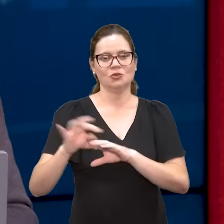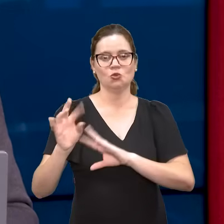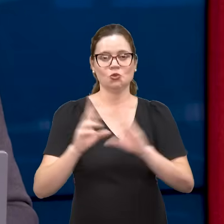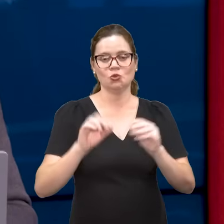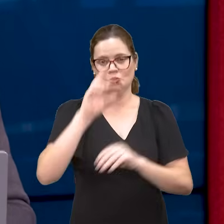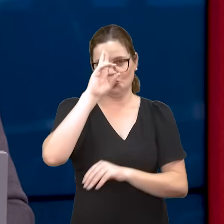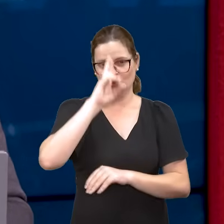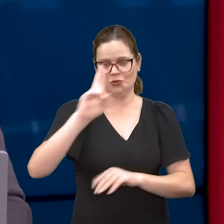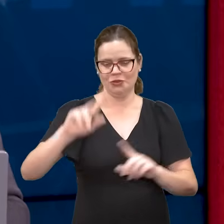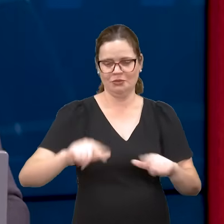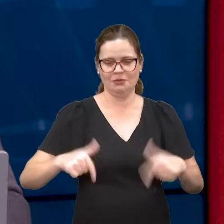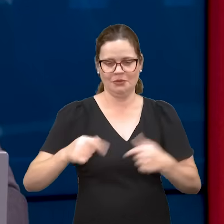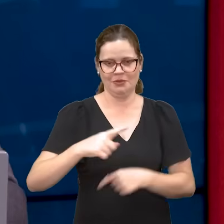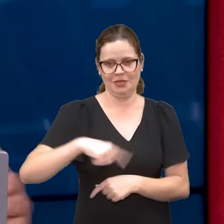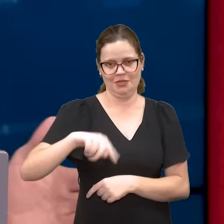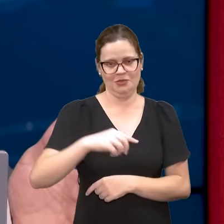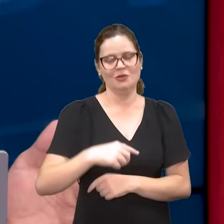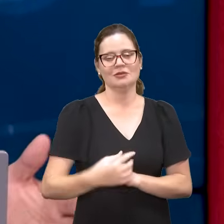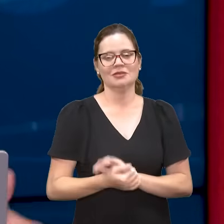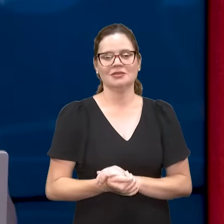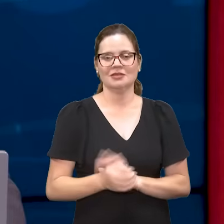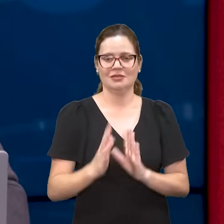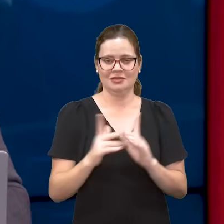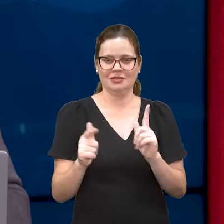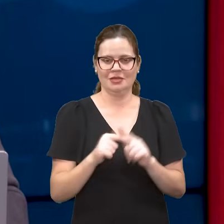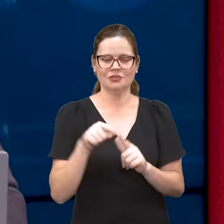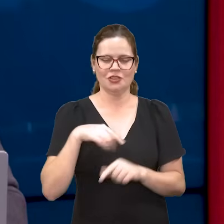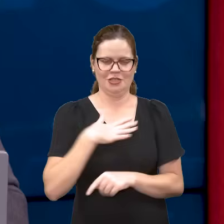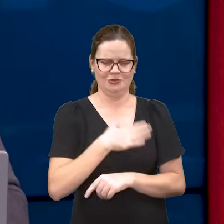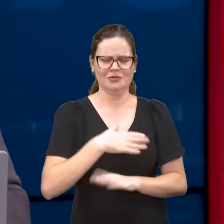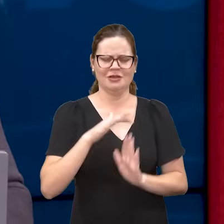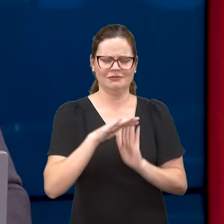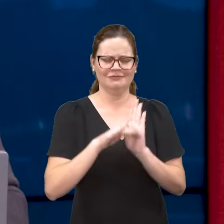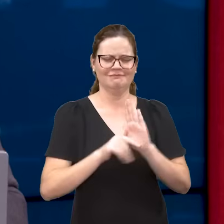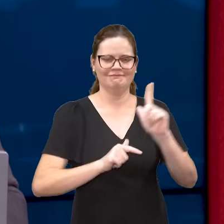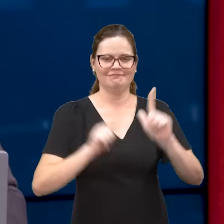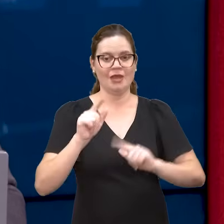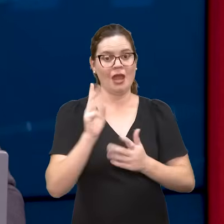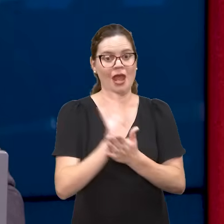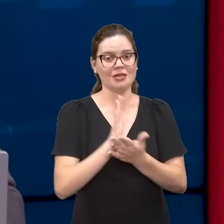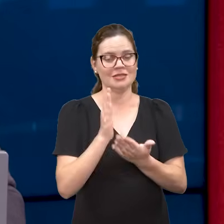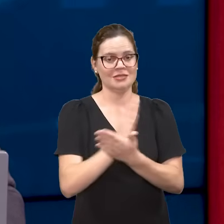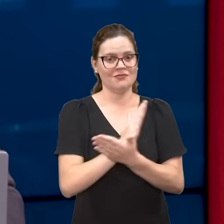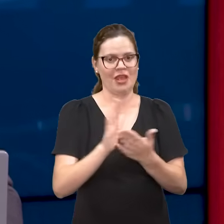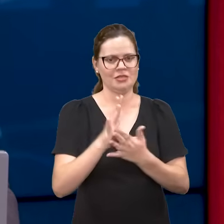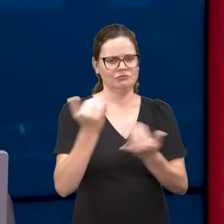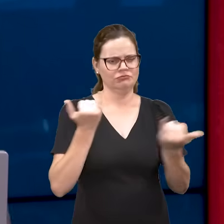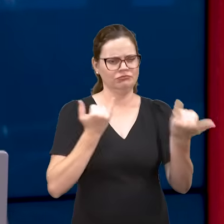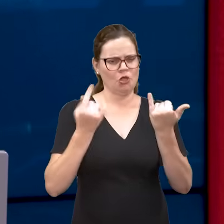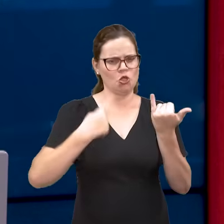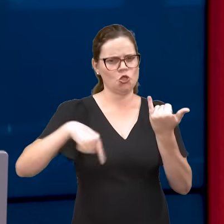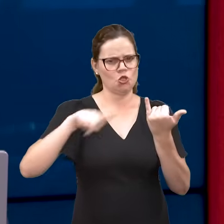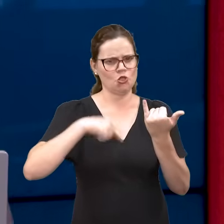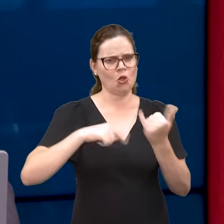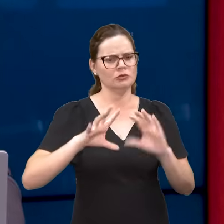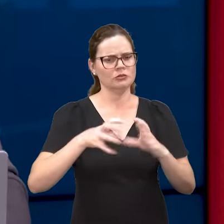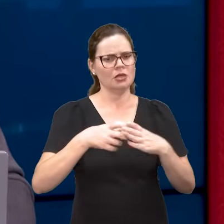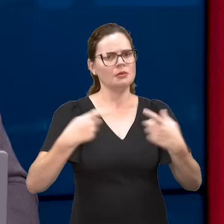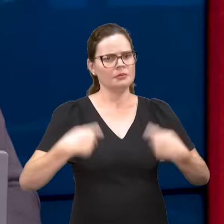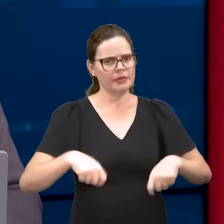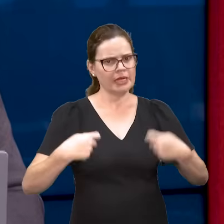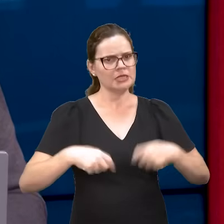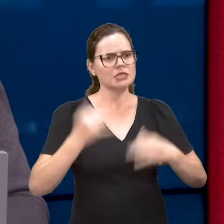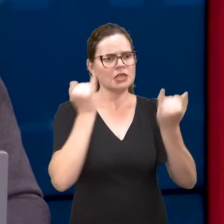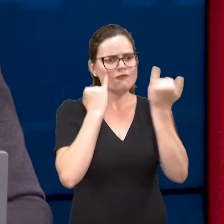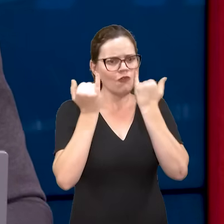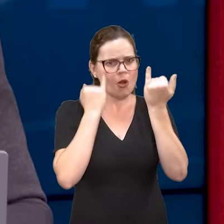do Senhor em nosso meio. Ele gostava muito deste programa e muitas vezes comentava com a nossa equipe sobre a importância de manter